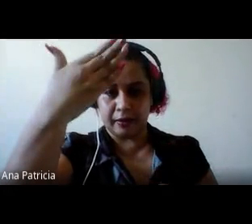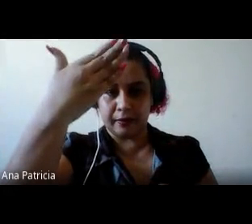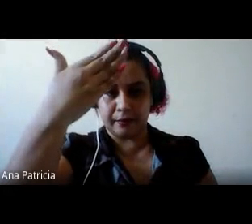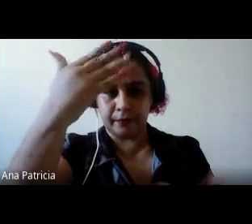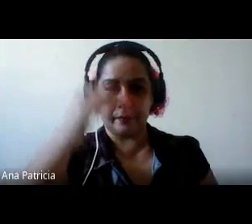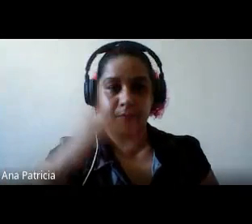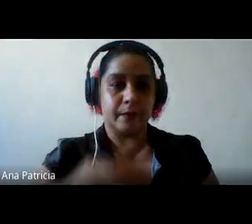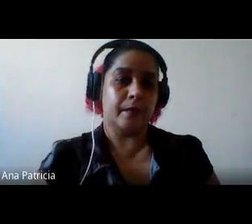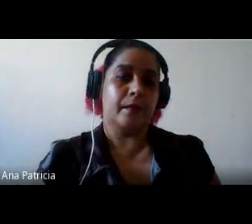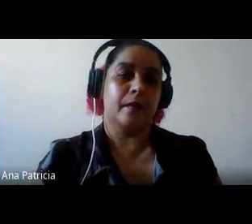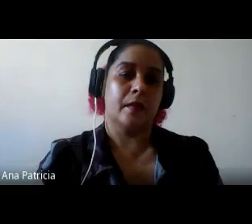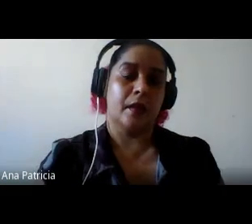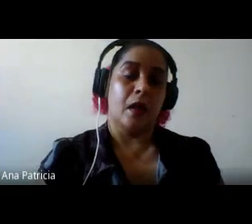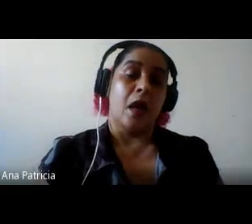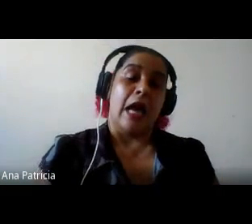obrigada.